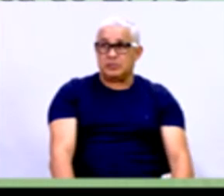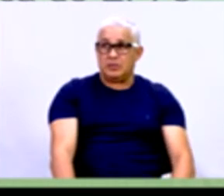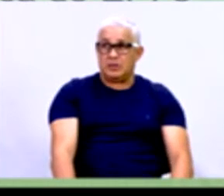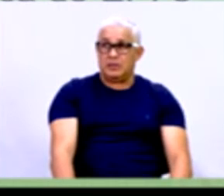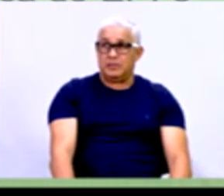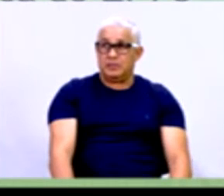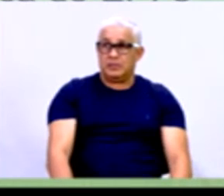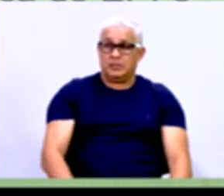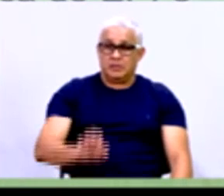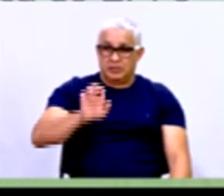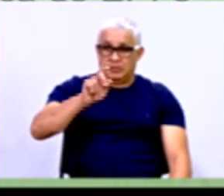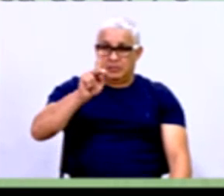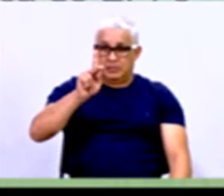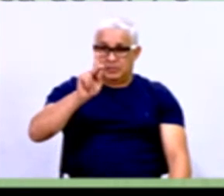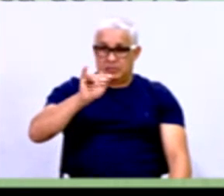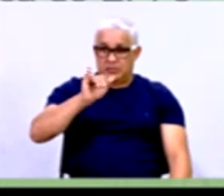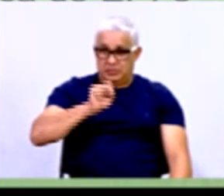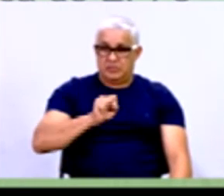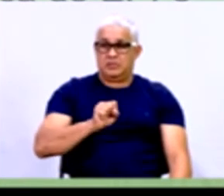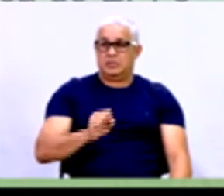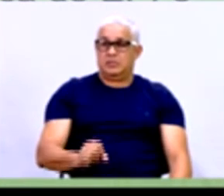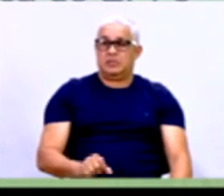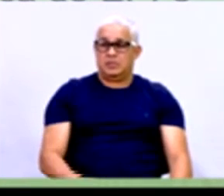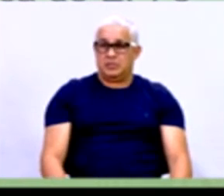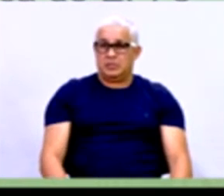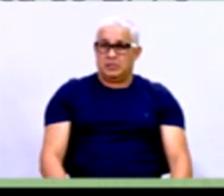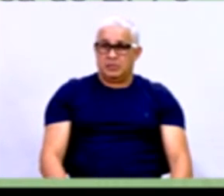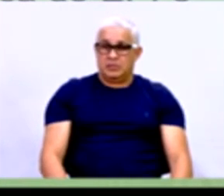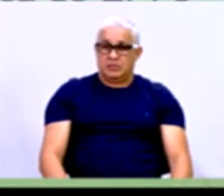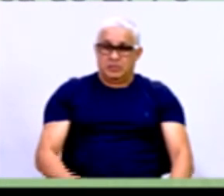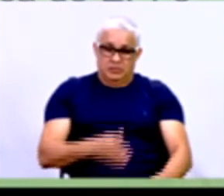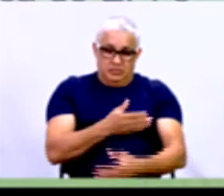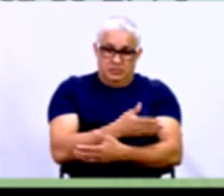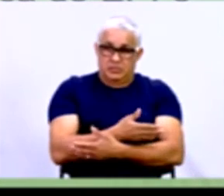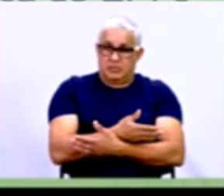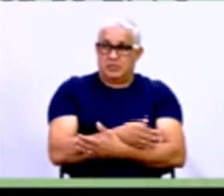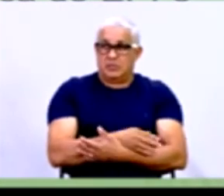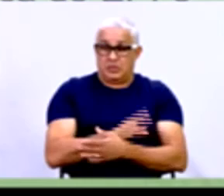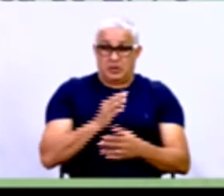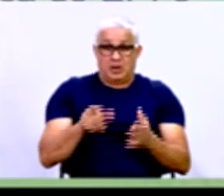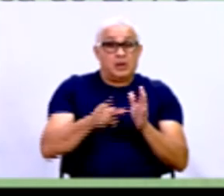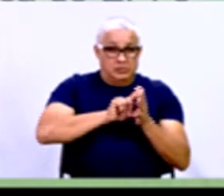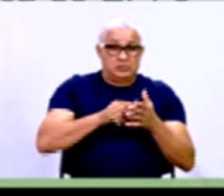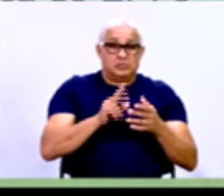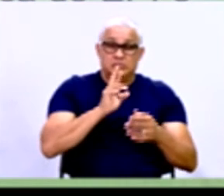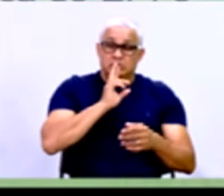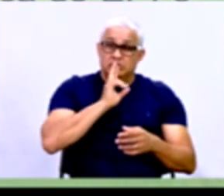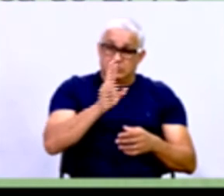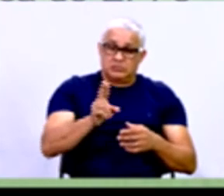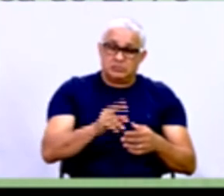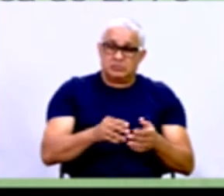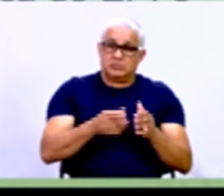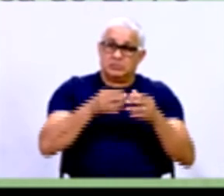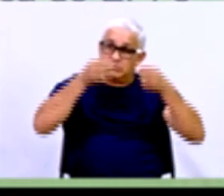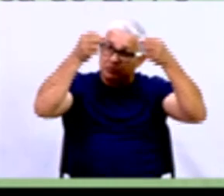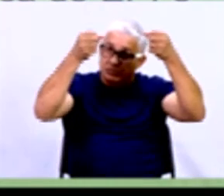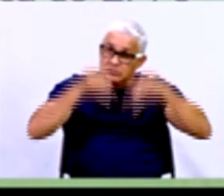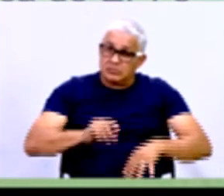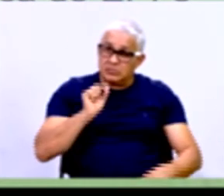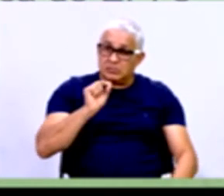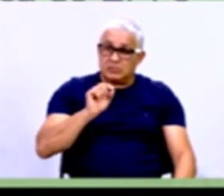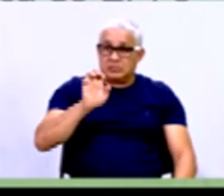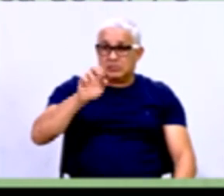lá. Entre os EPIs para a proteção dos membros superiores, eu gostaria de fazer uma análise antes de entrar nesse assunto,